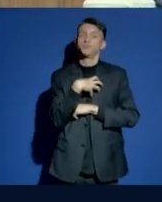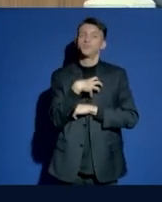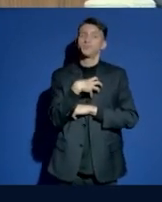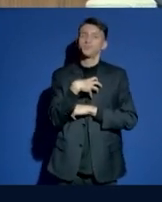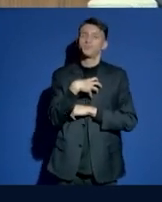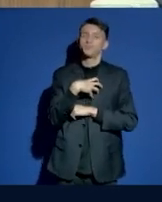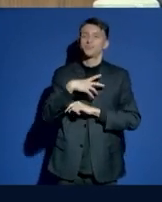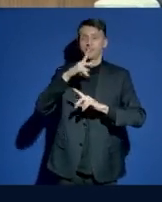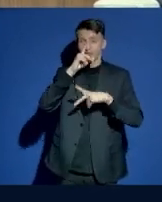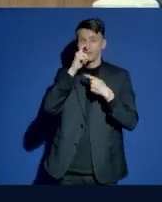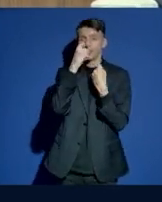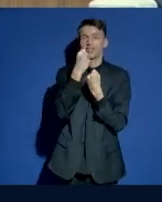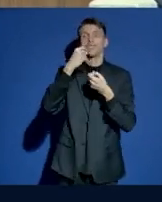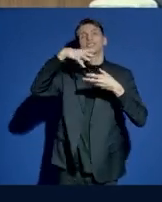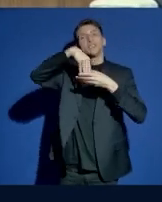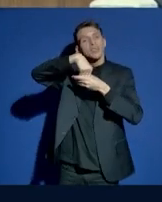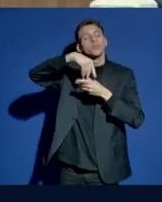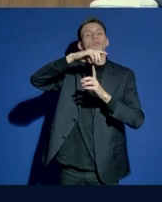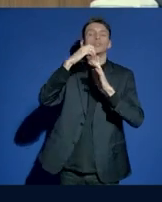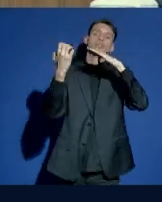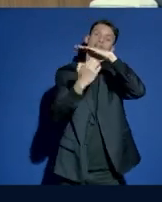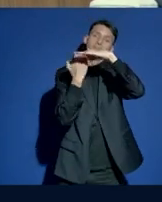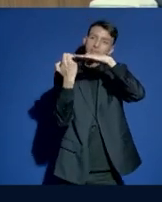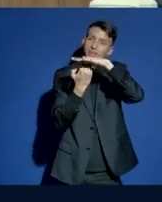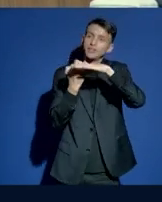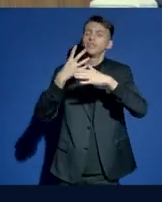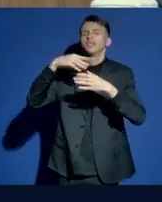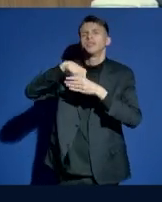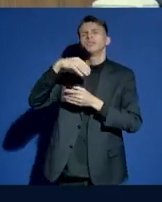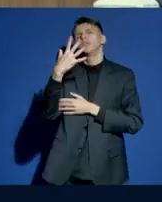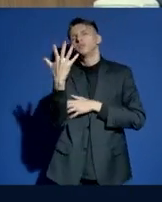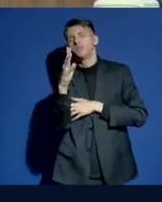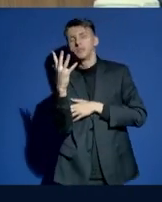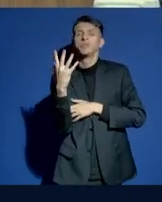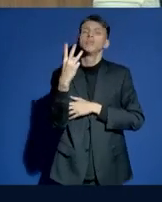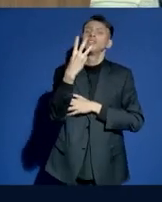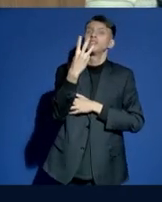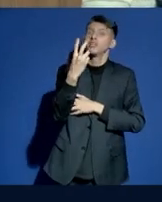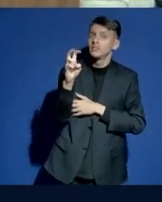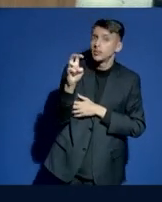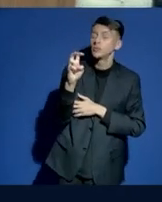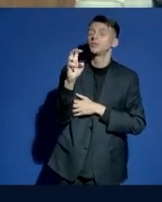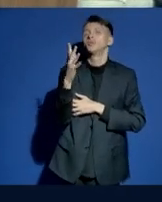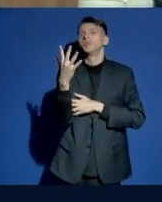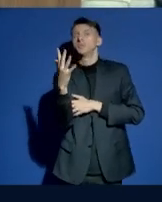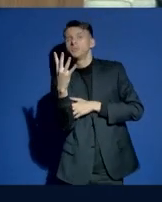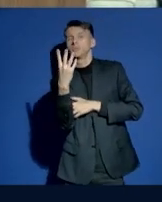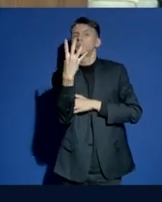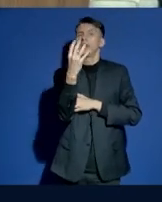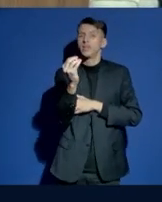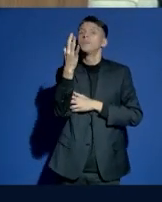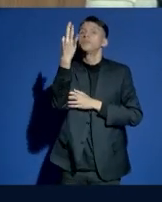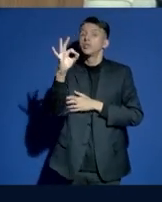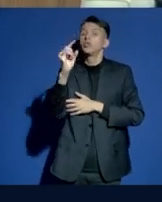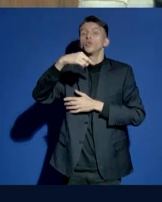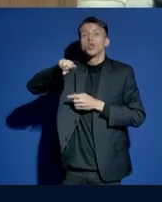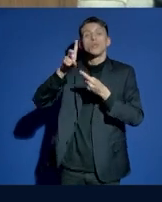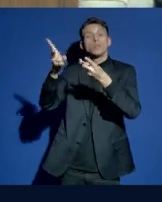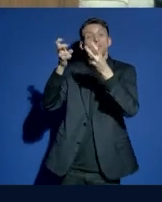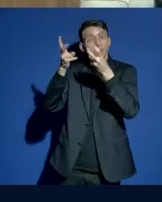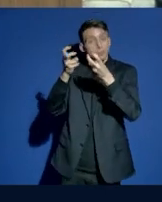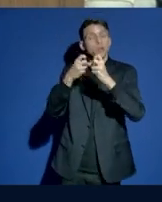forte dentro da nossa empresa hoje da onde 35 a 40% na nossa receita quatro